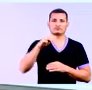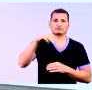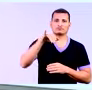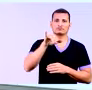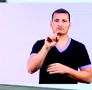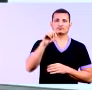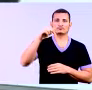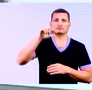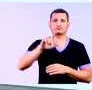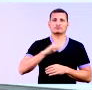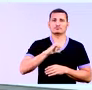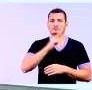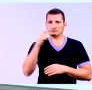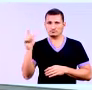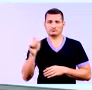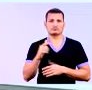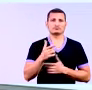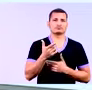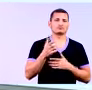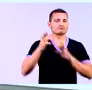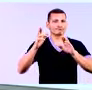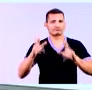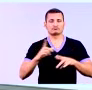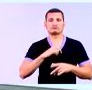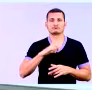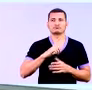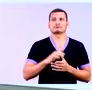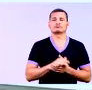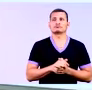outros, com outras características,